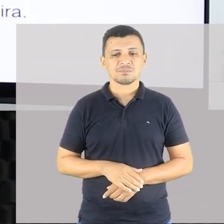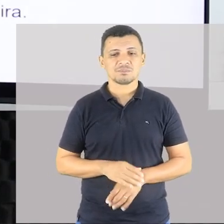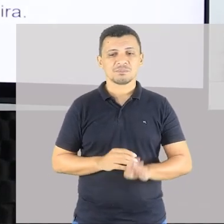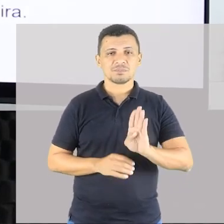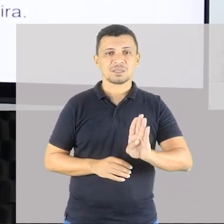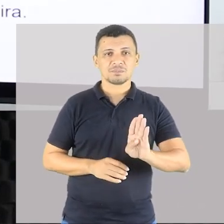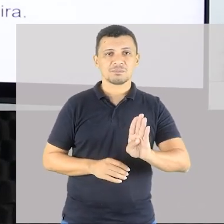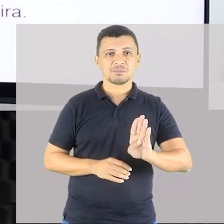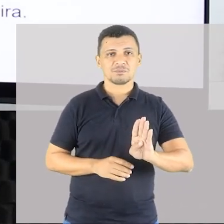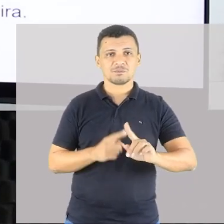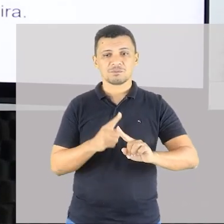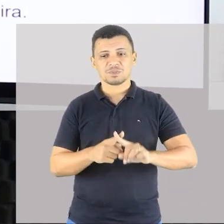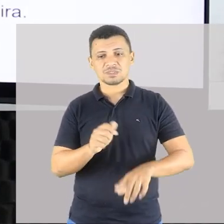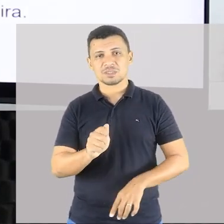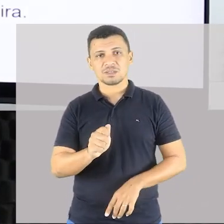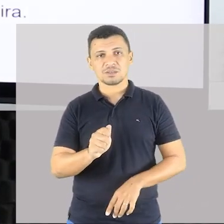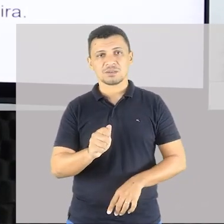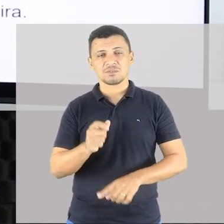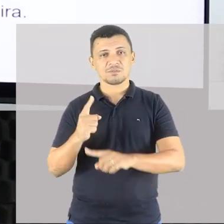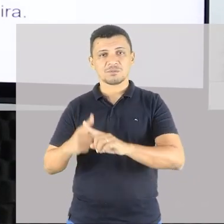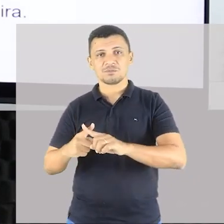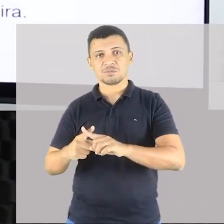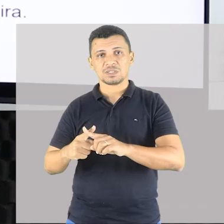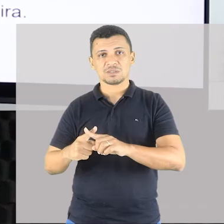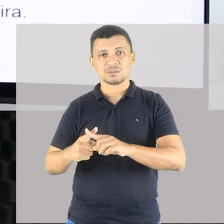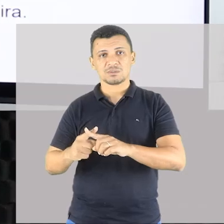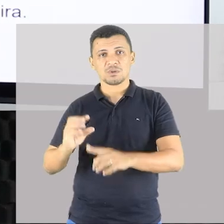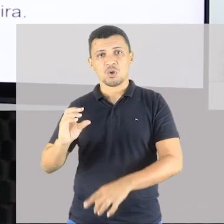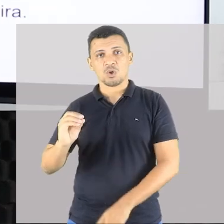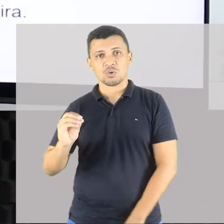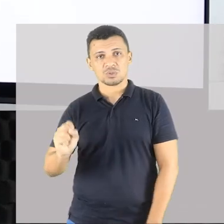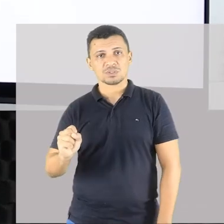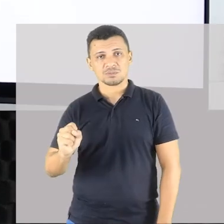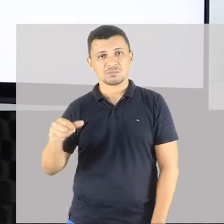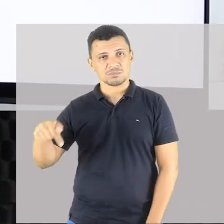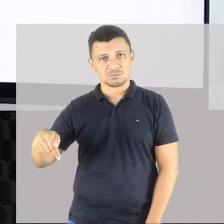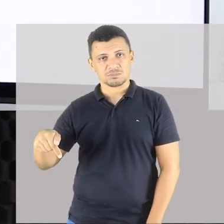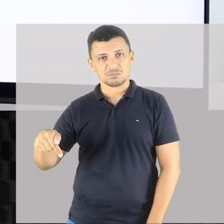valor do ângulo, cosseno do ângulo.